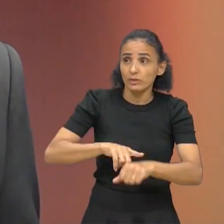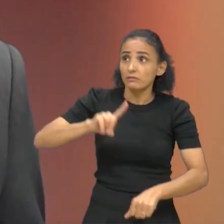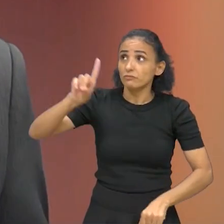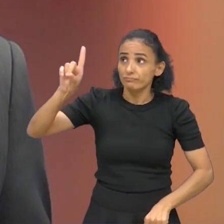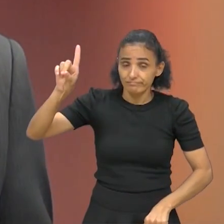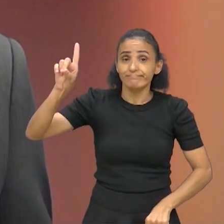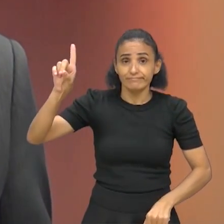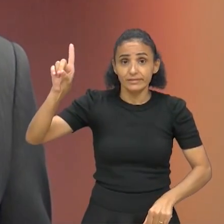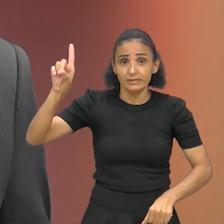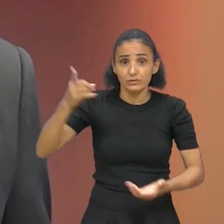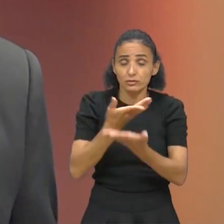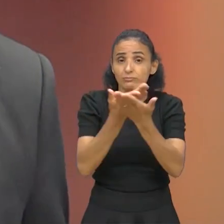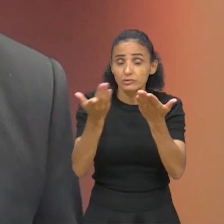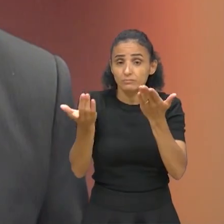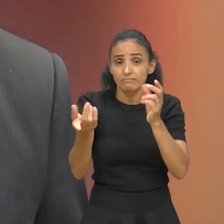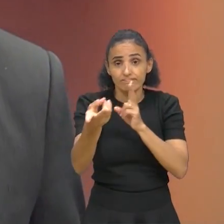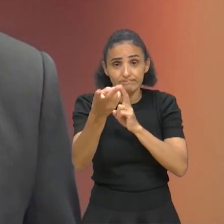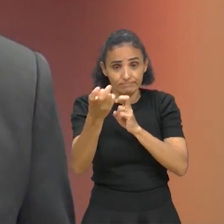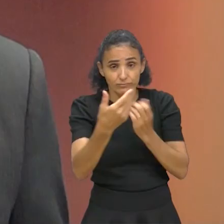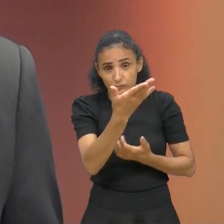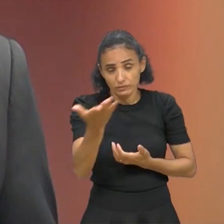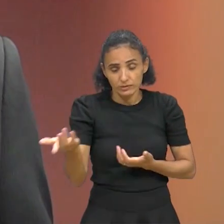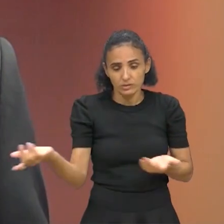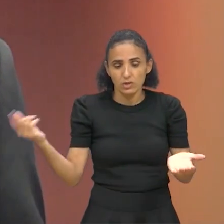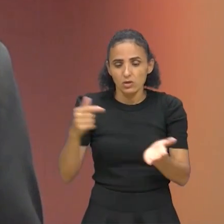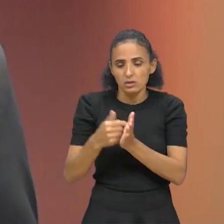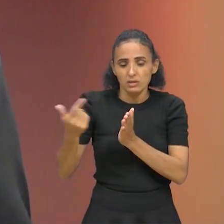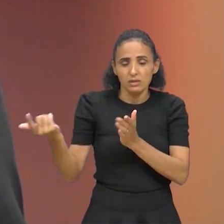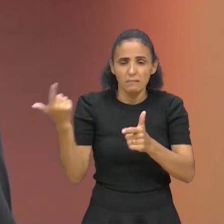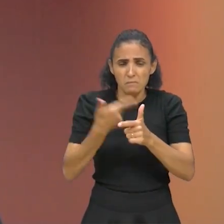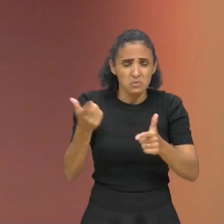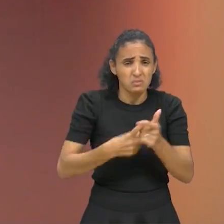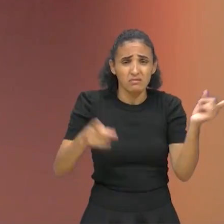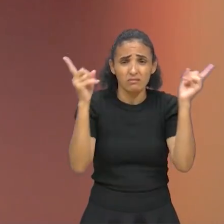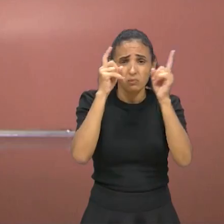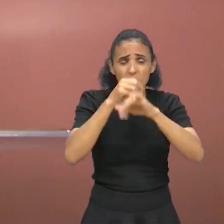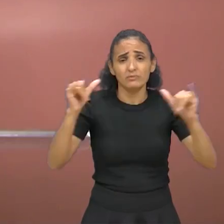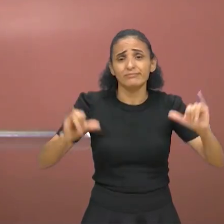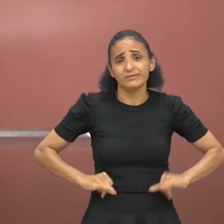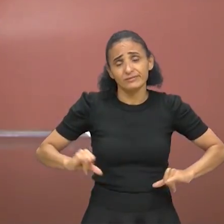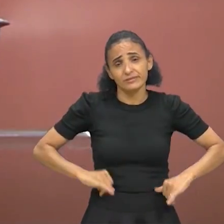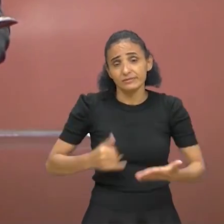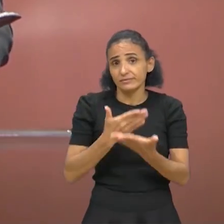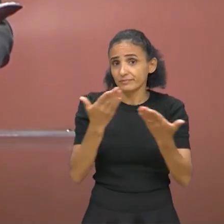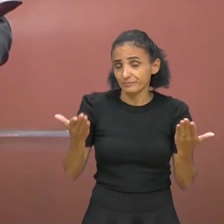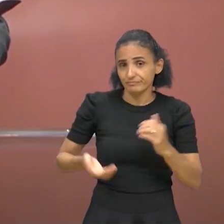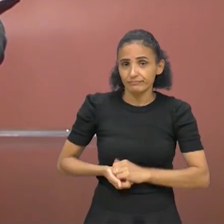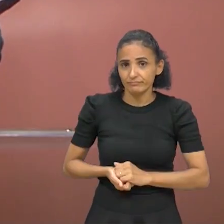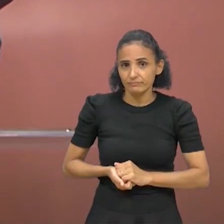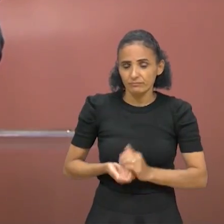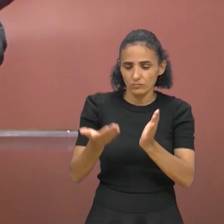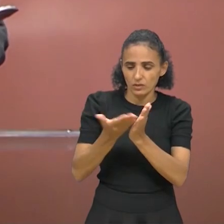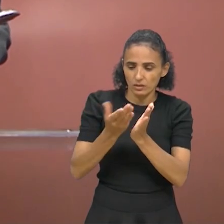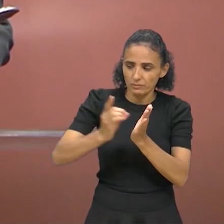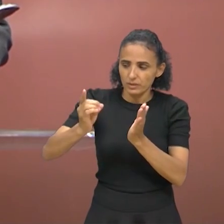permite que nós passemos por caminhos de amargura. E a Bíblia continua